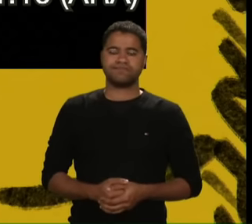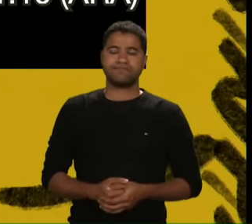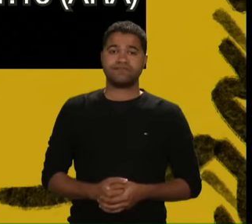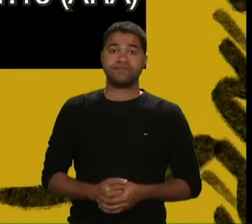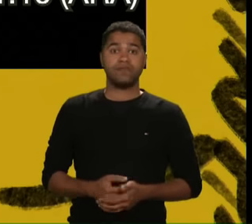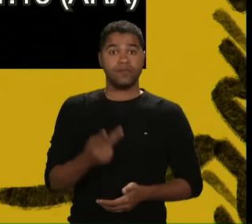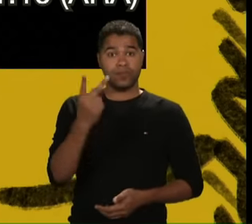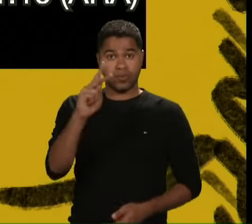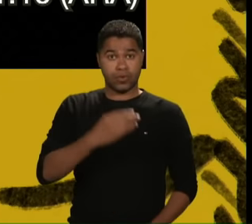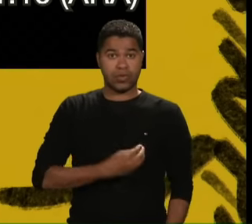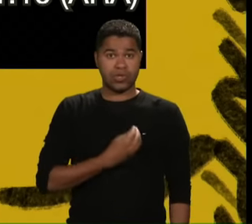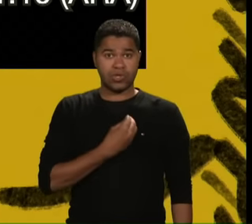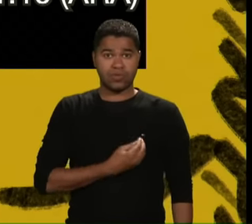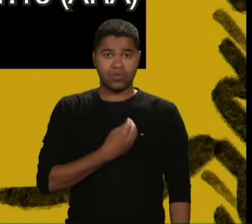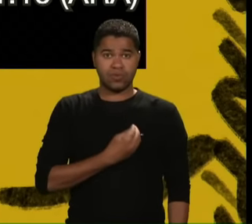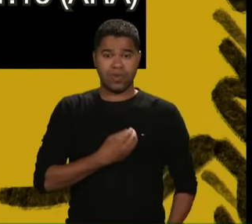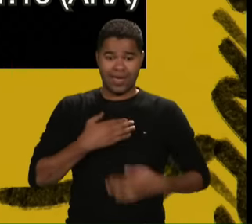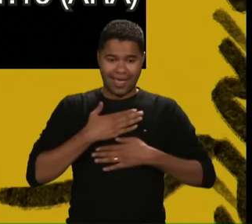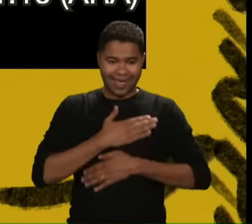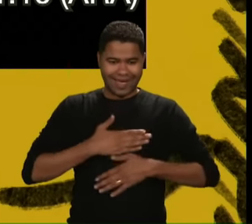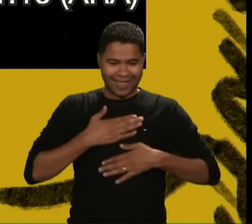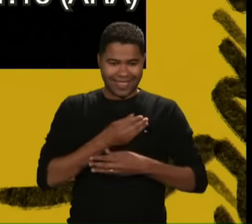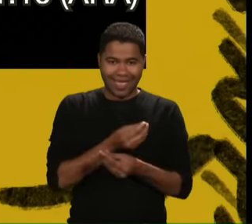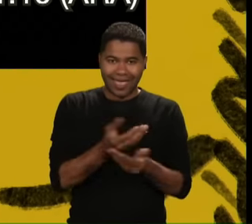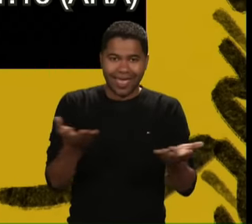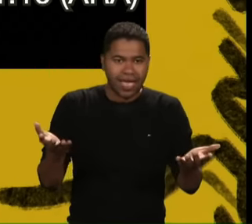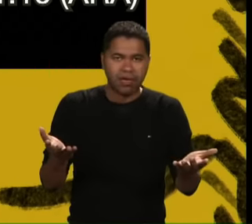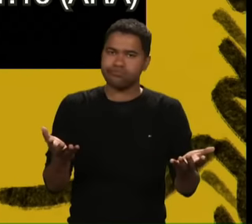Sua vida não é agradar a homens.